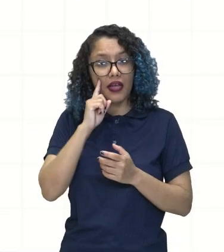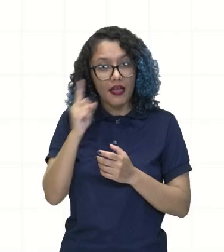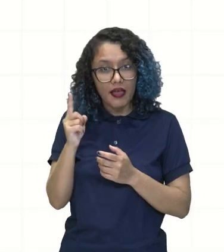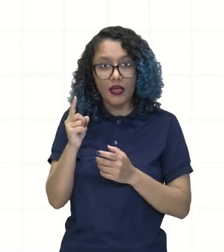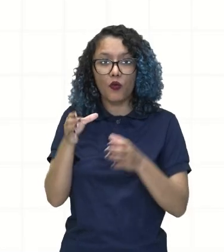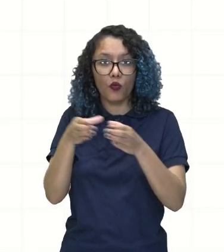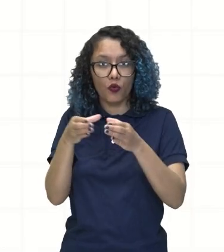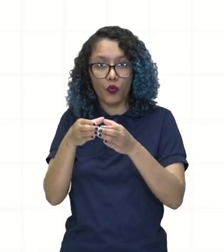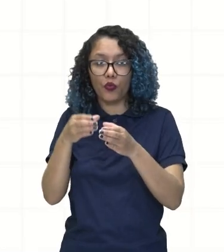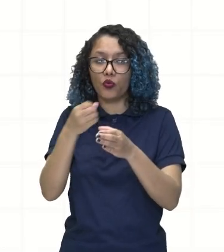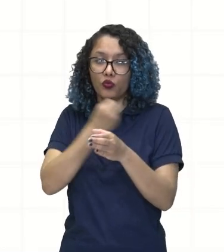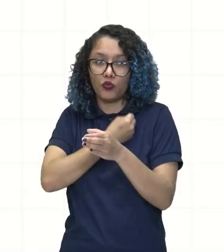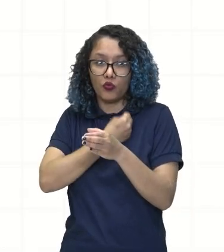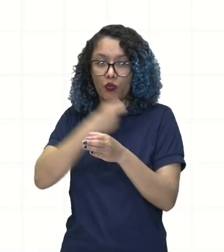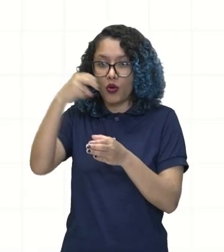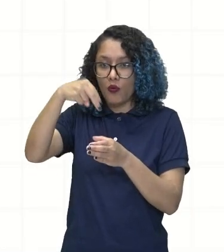naturais